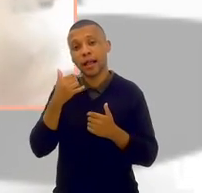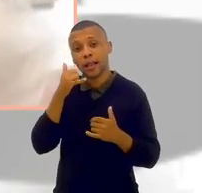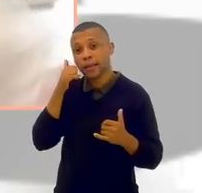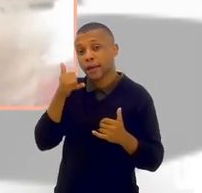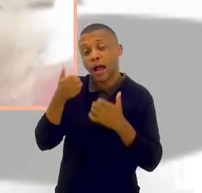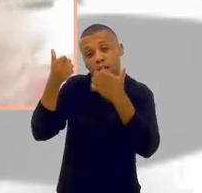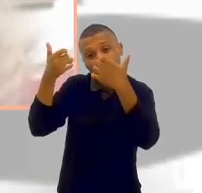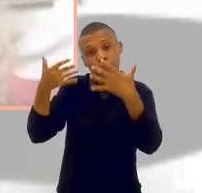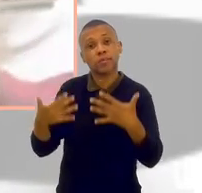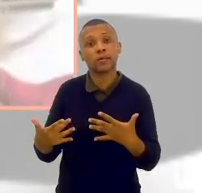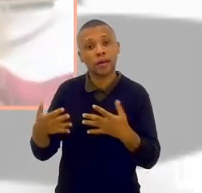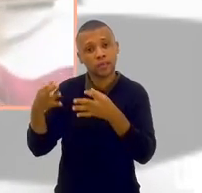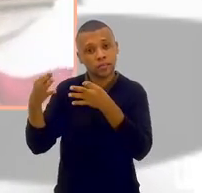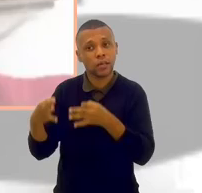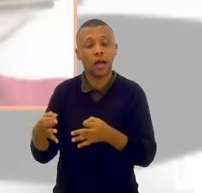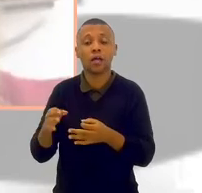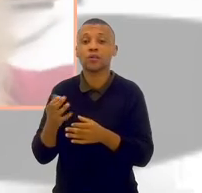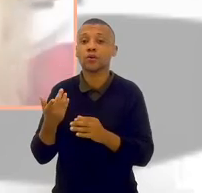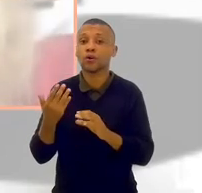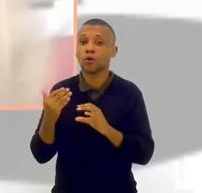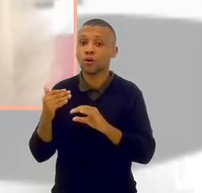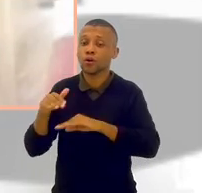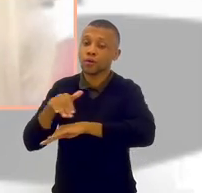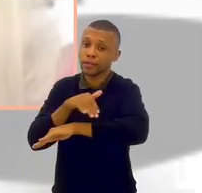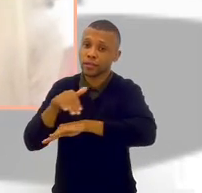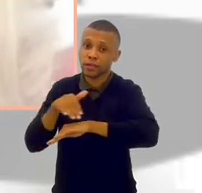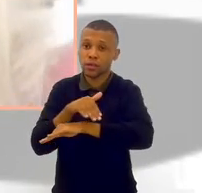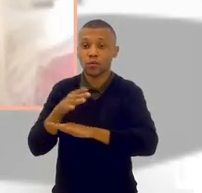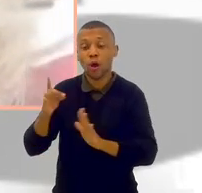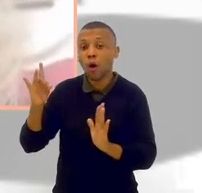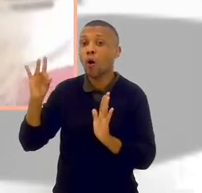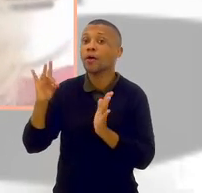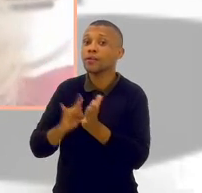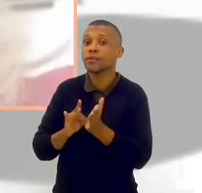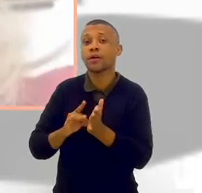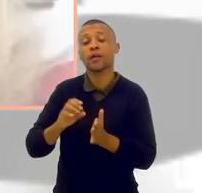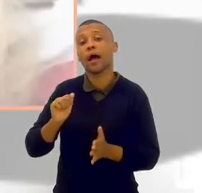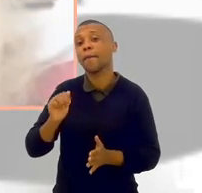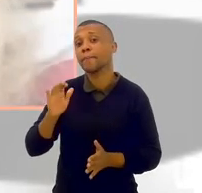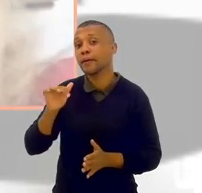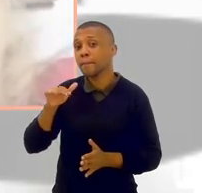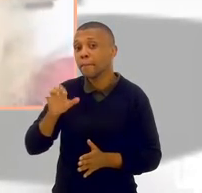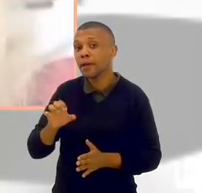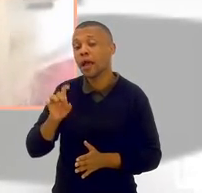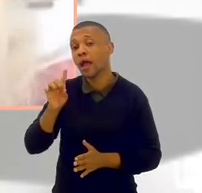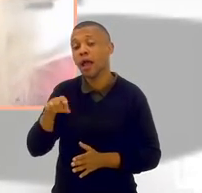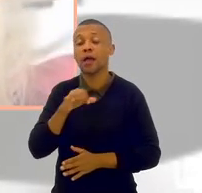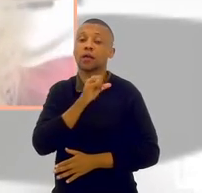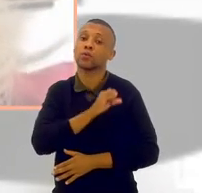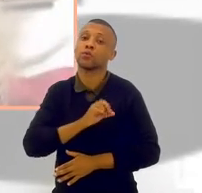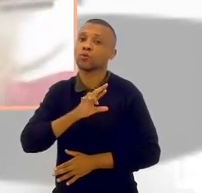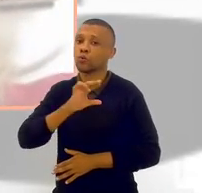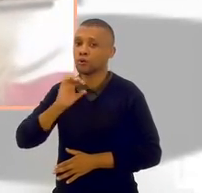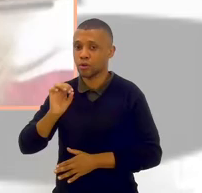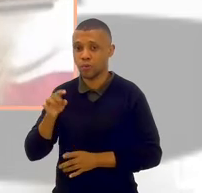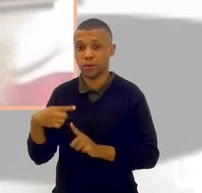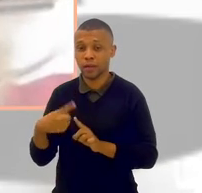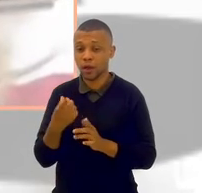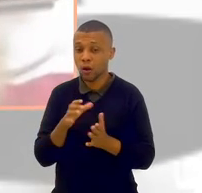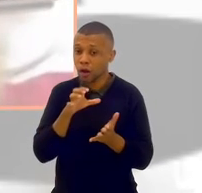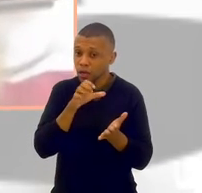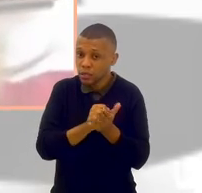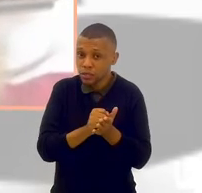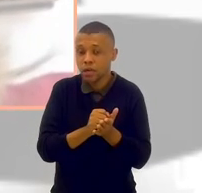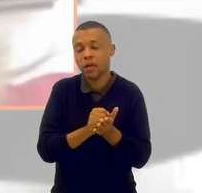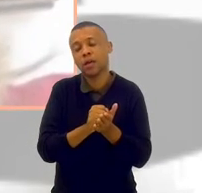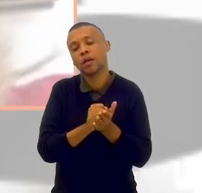trote. E o endereço original da BIME é Rio de Janeiro, que eu registrei a BIME na cidade